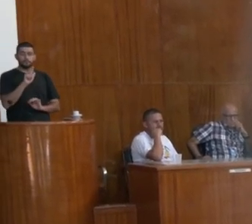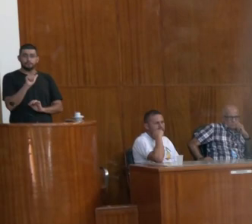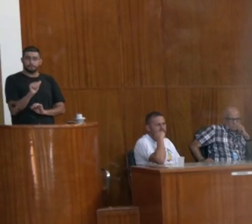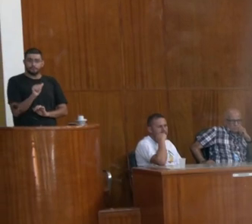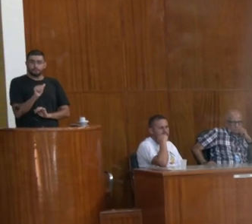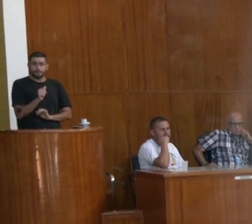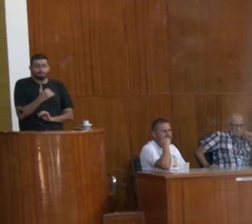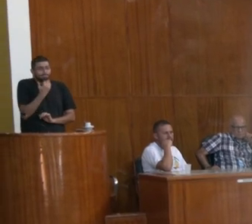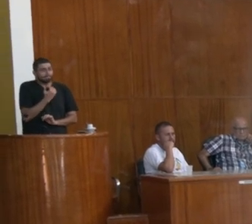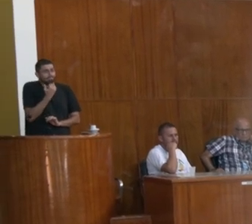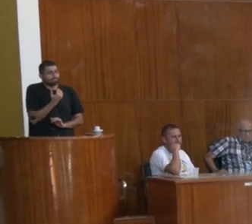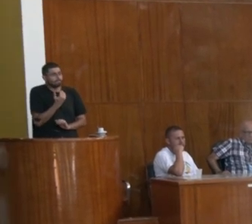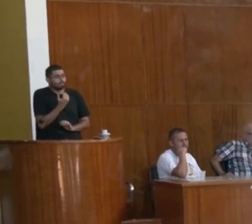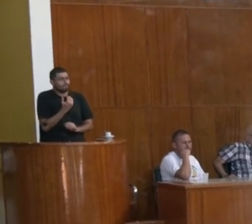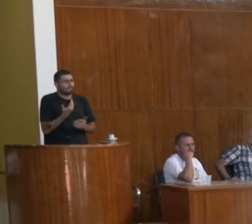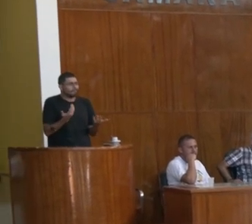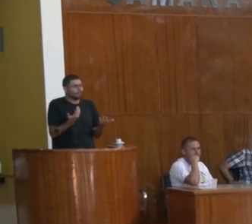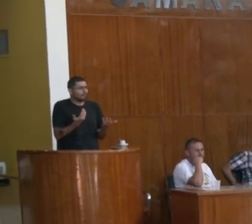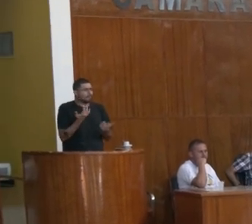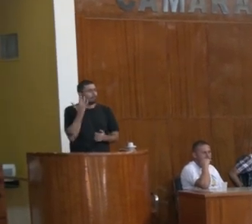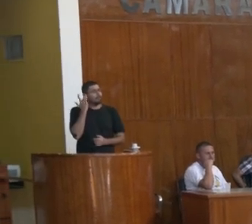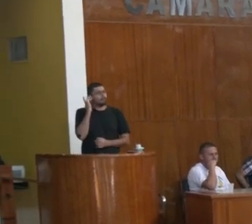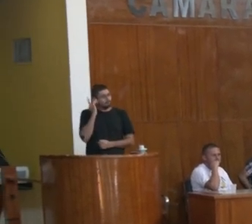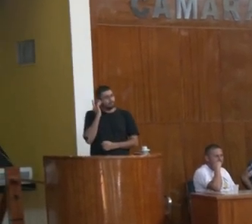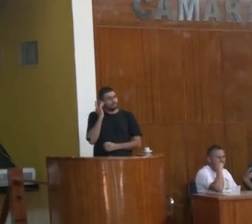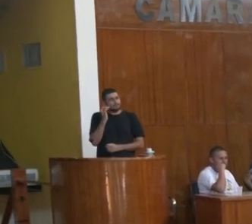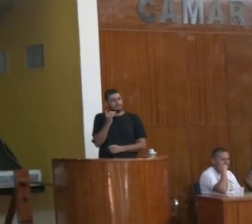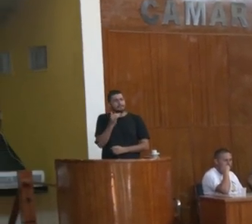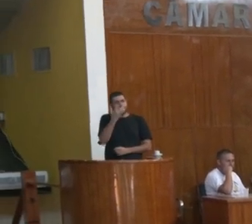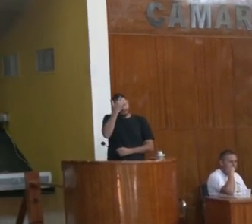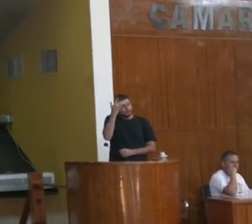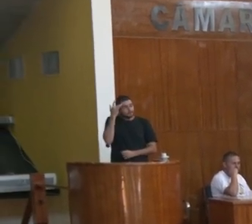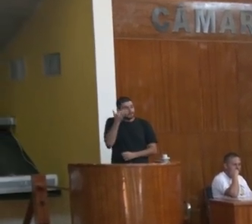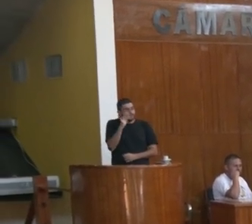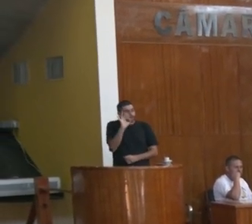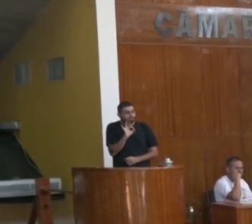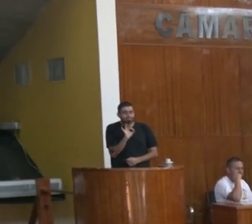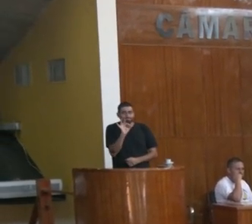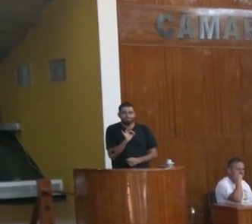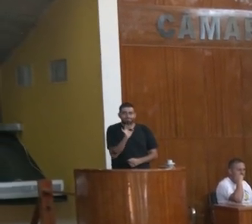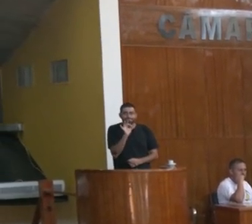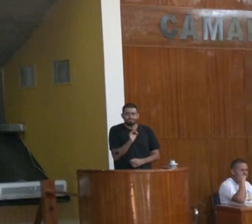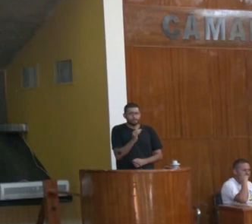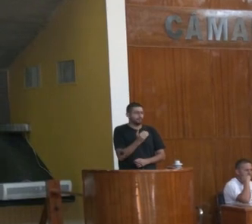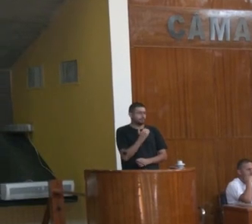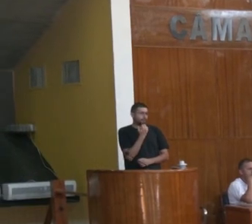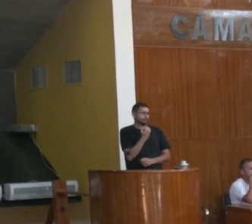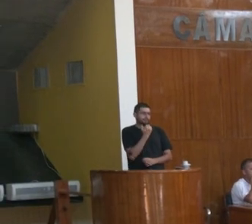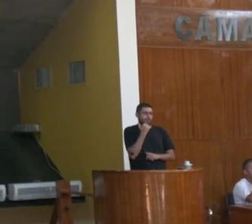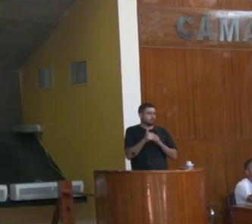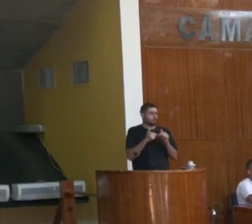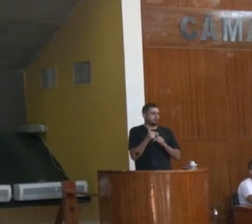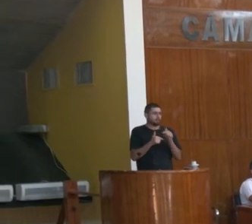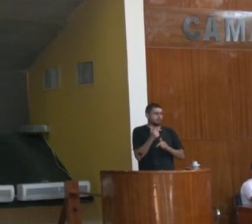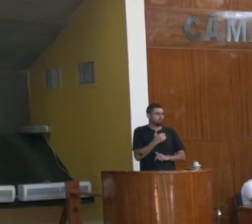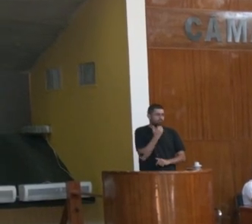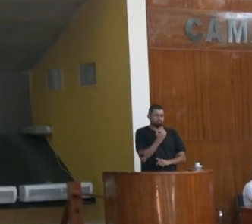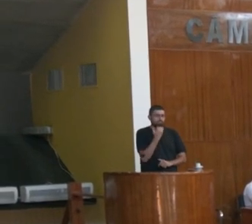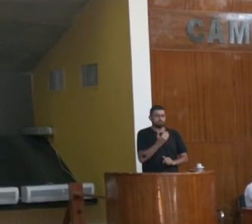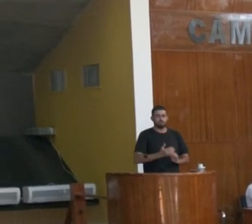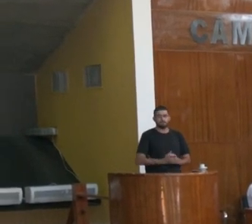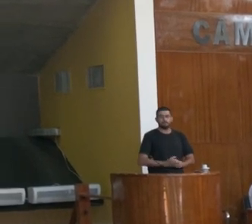provavelmente nem 10% das pessoas com deficiência que hoje em dia trabalham, estariam trabalhando.